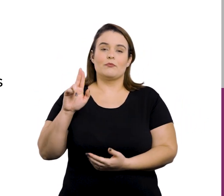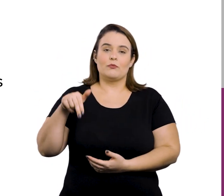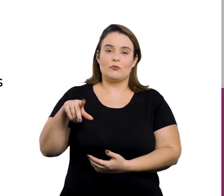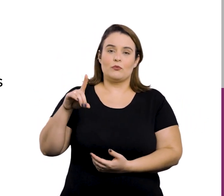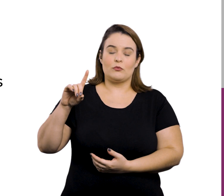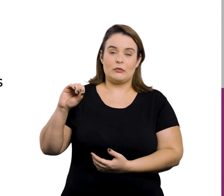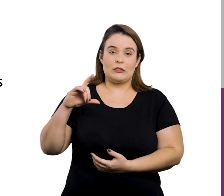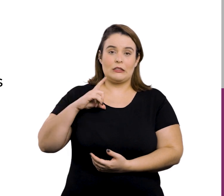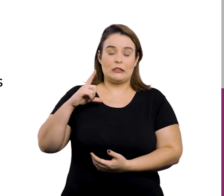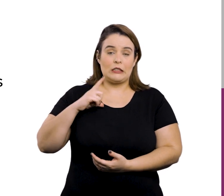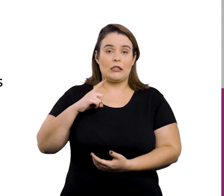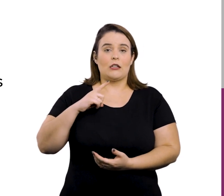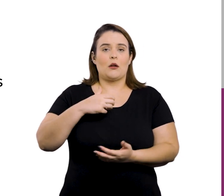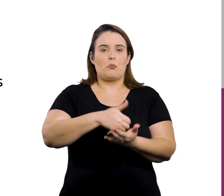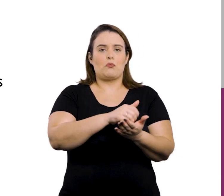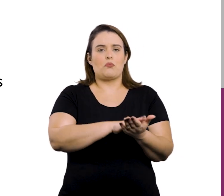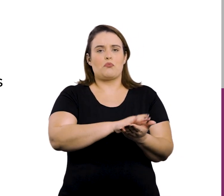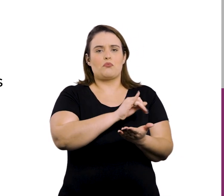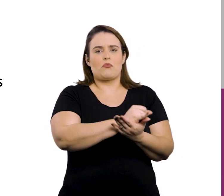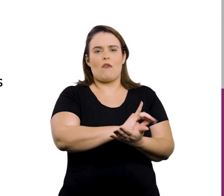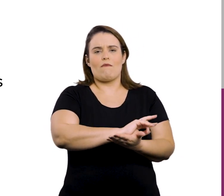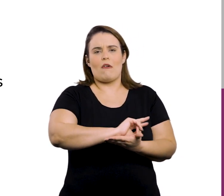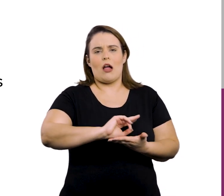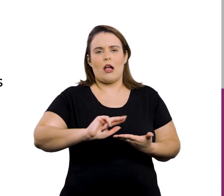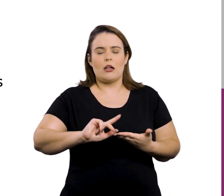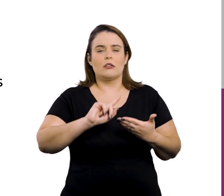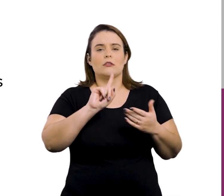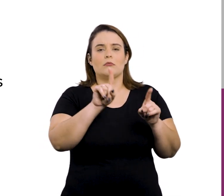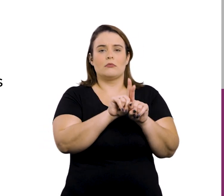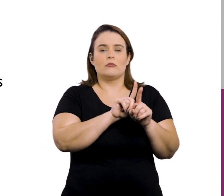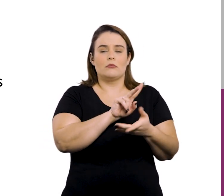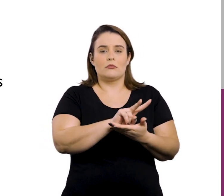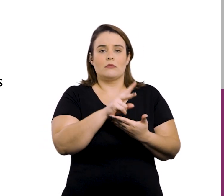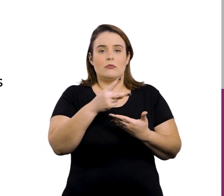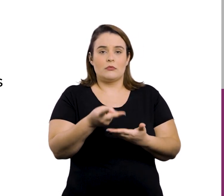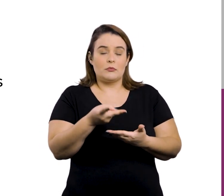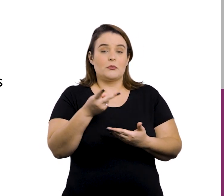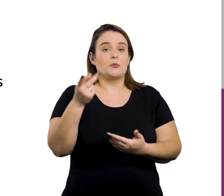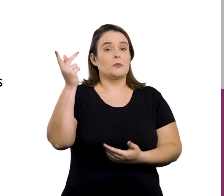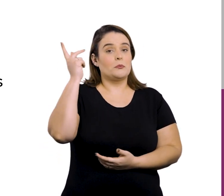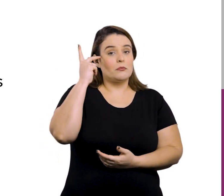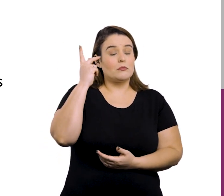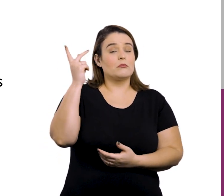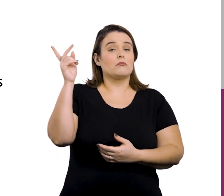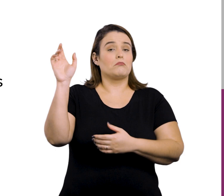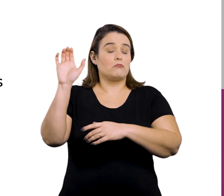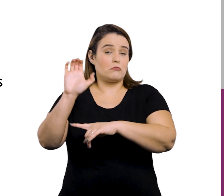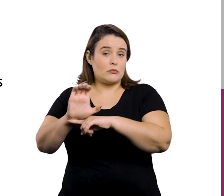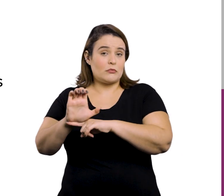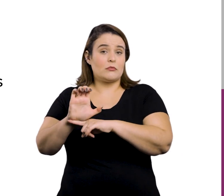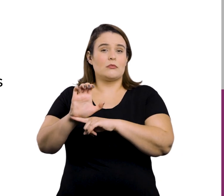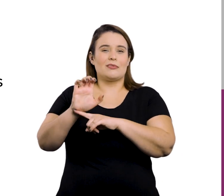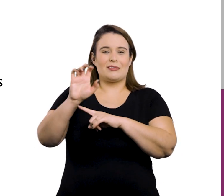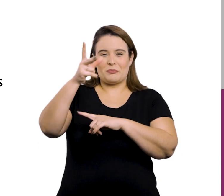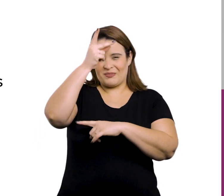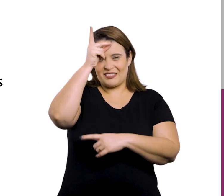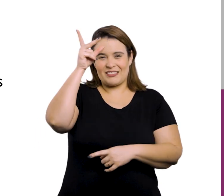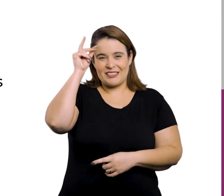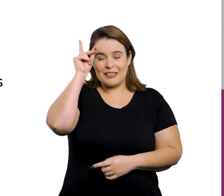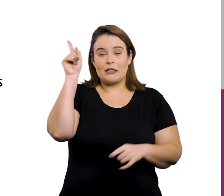lei. Assim, cada fundo é composto por uma cesta de impostos e transferências municipais, estaduais e da